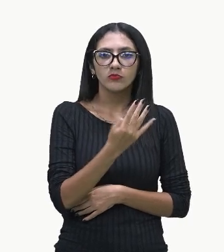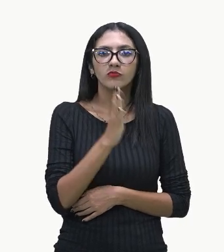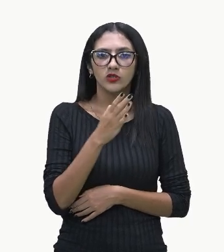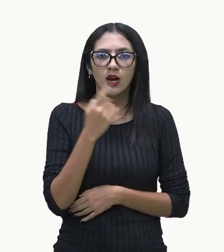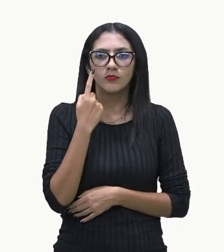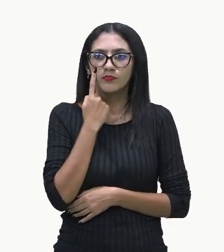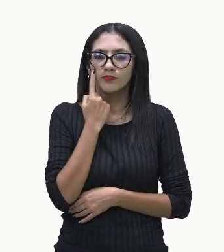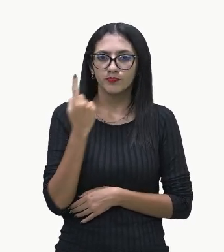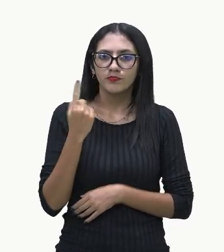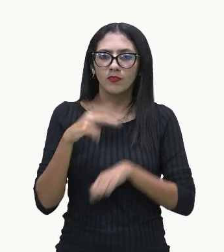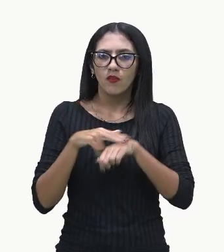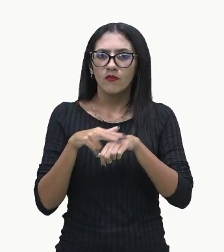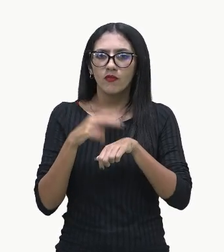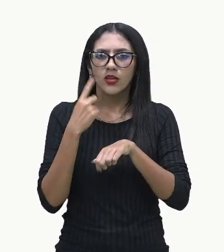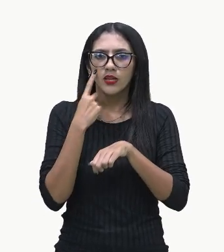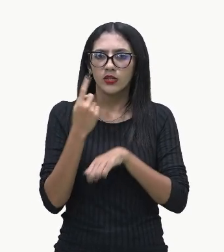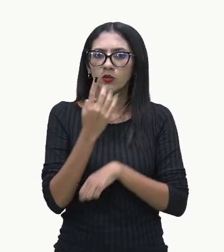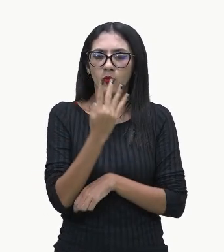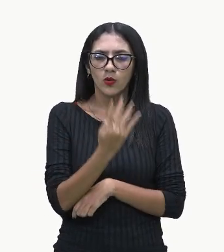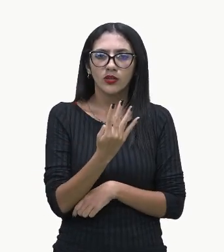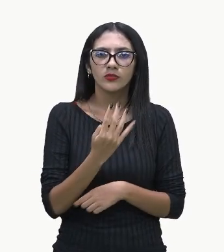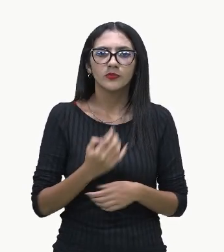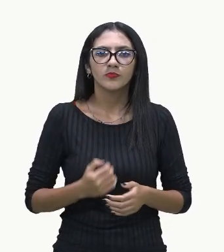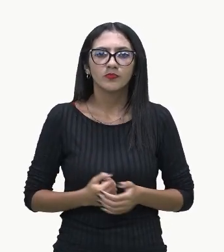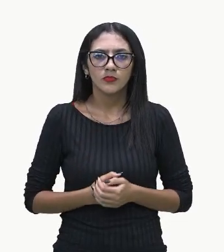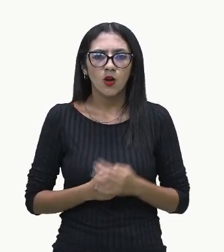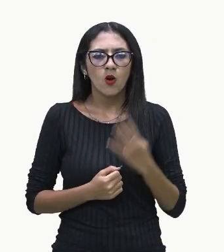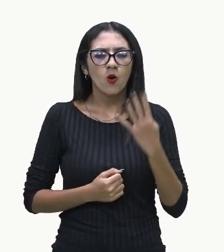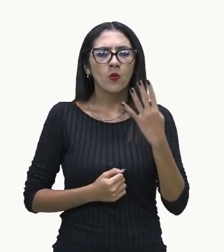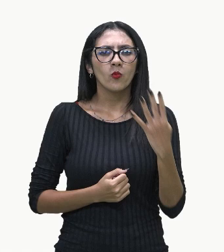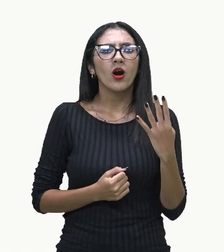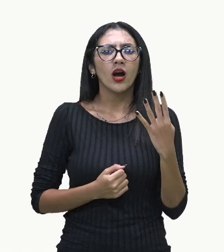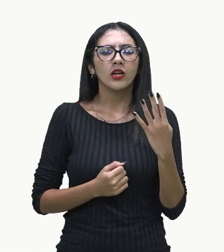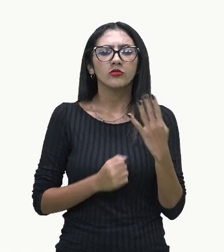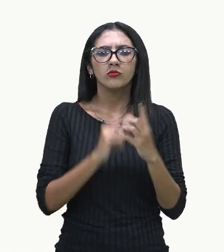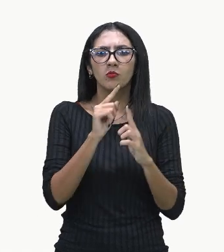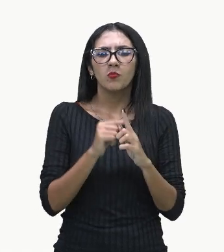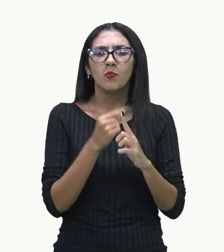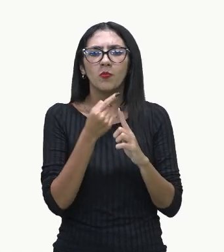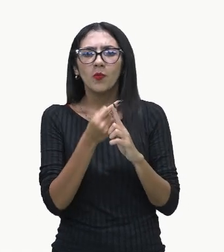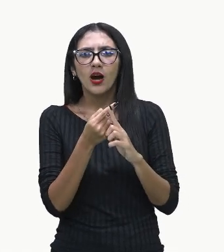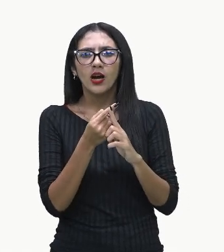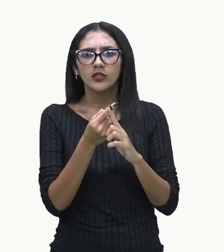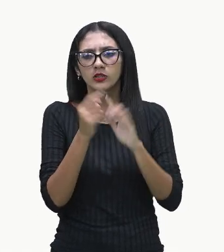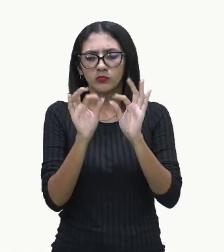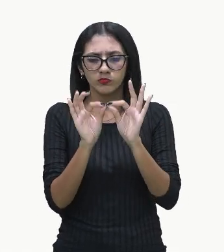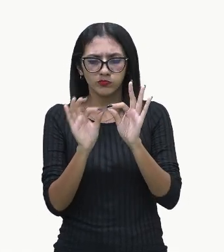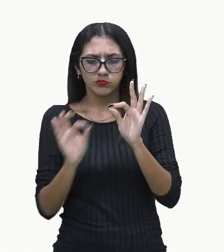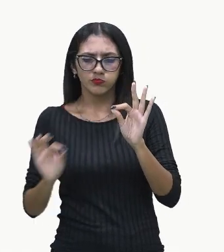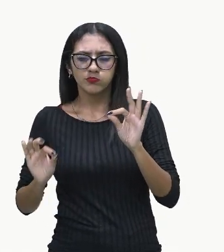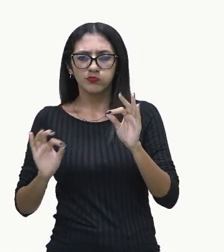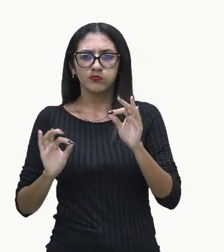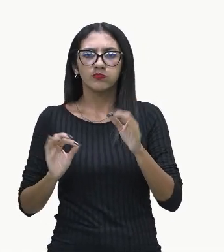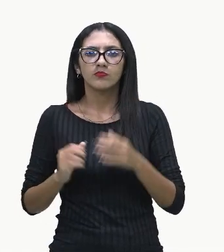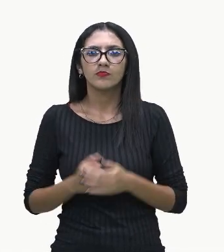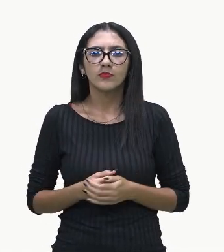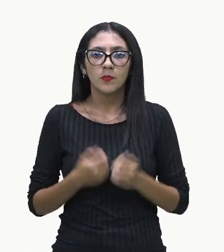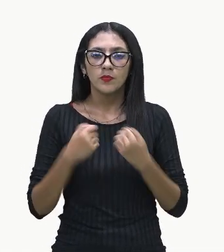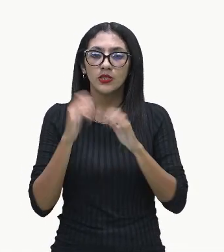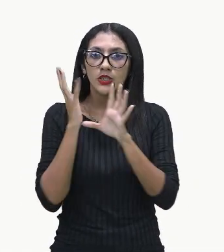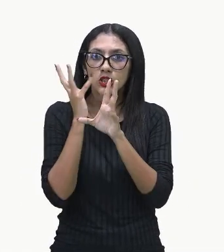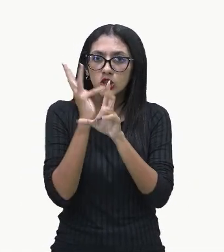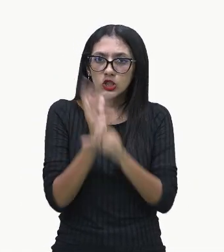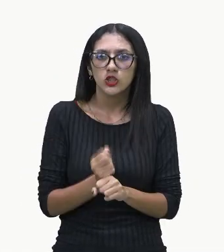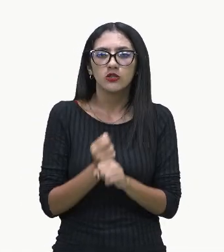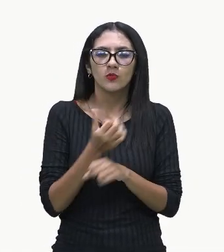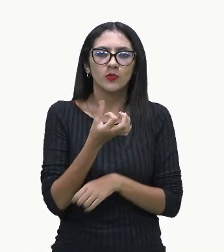de 4. Este segmento somado a este, é uma relação métrica que nós vimos, tem que dar 16.